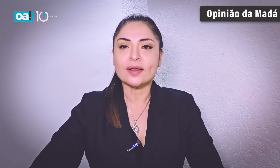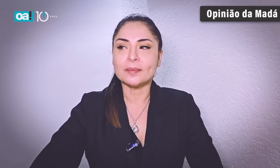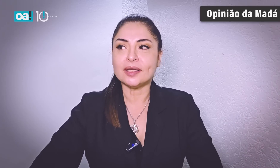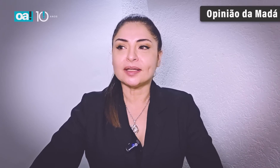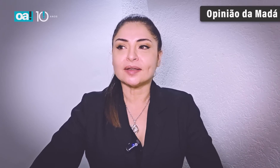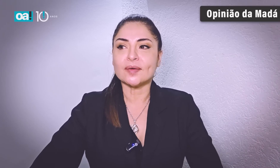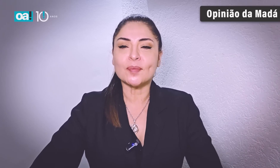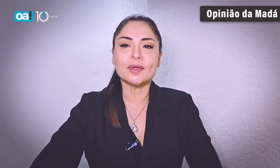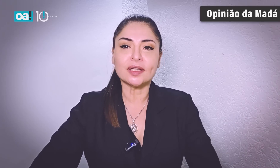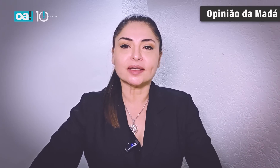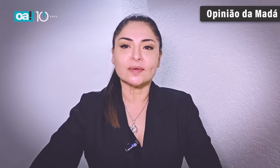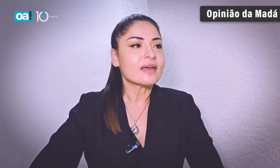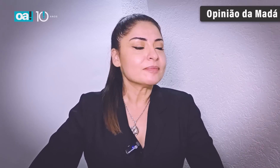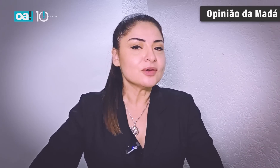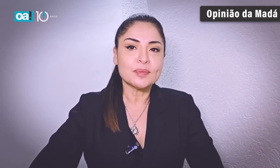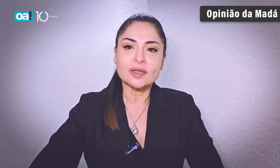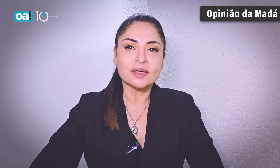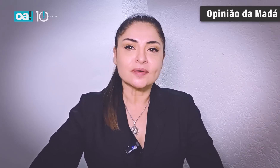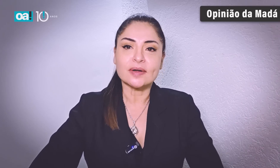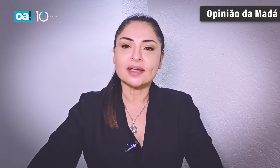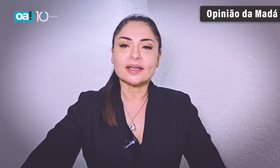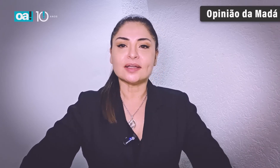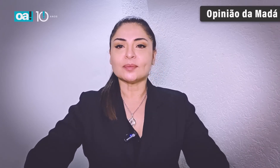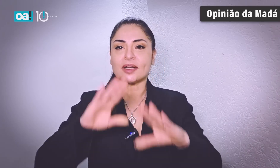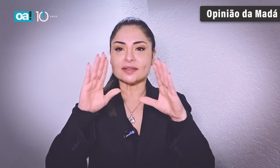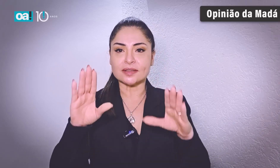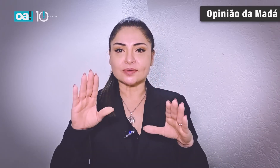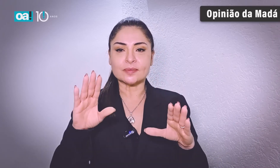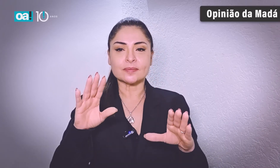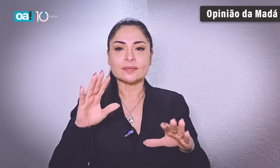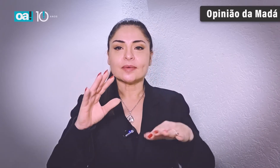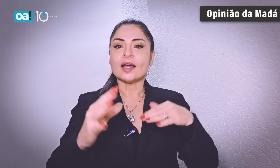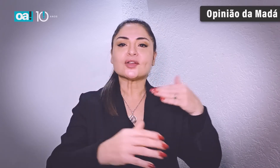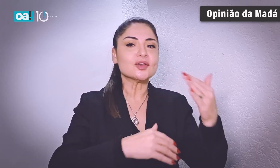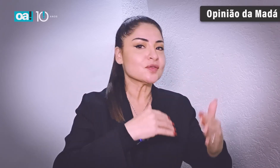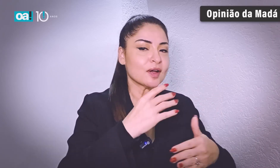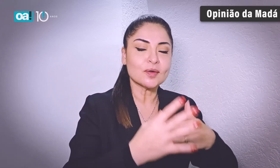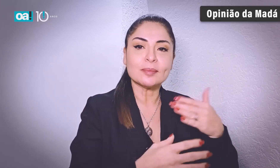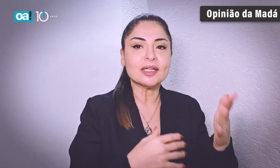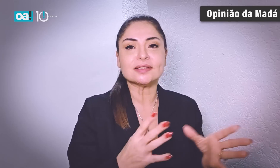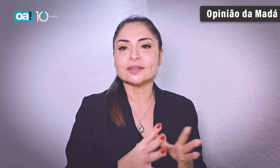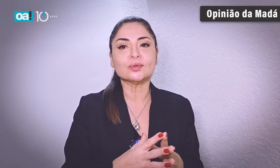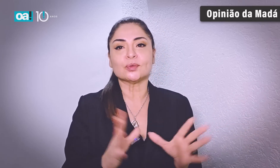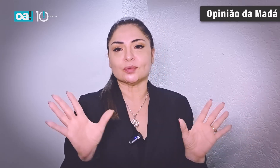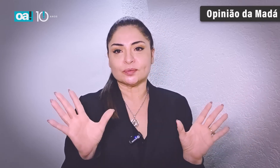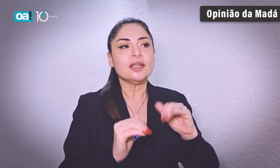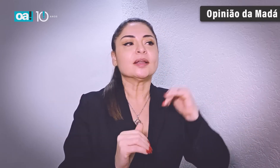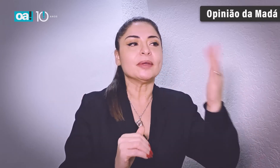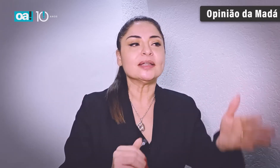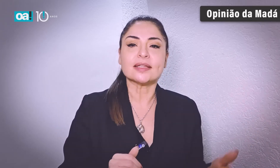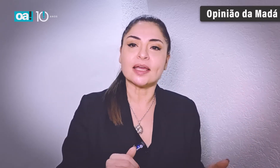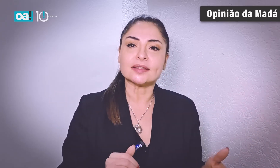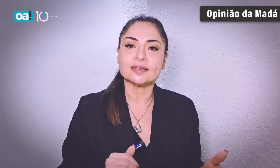Qual é a minha opinião? A minha opinião é que aqui no Brasil a gente vai normalizando tudo